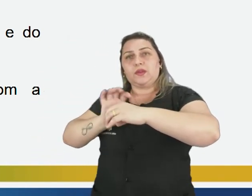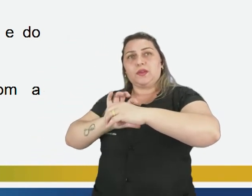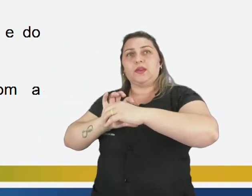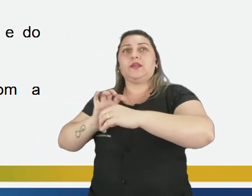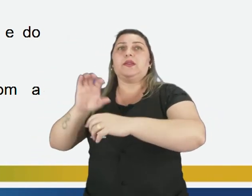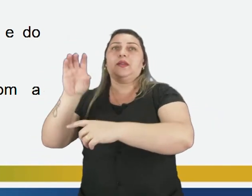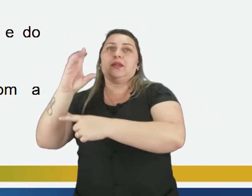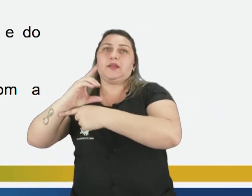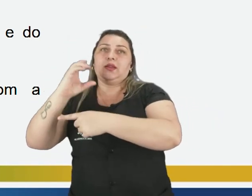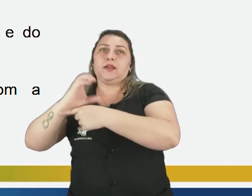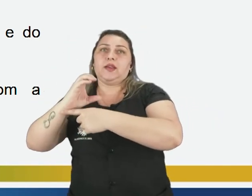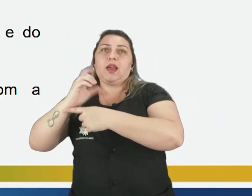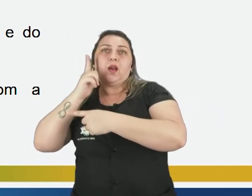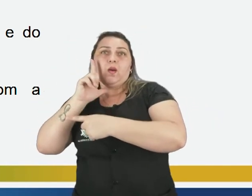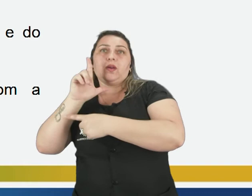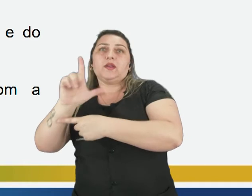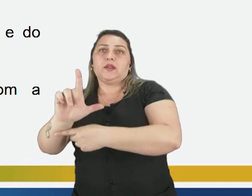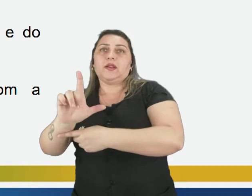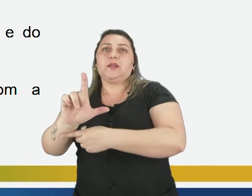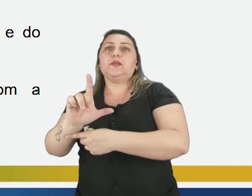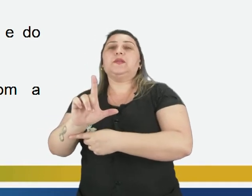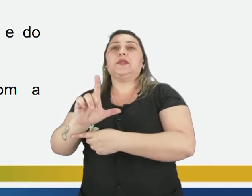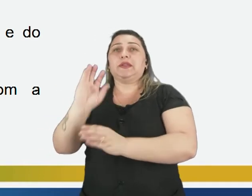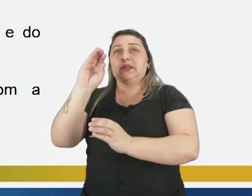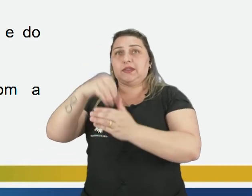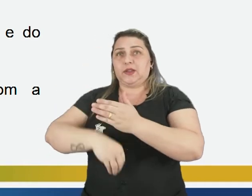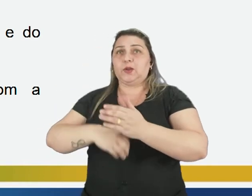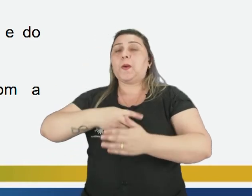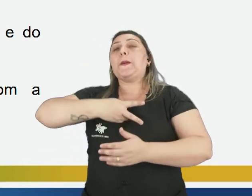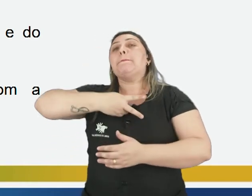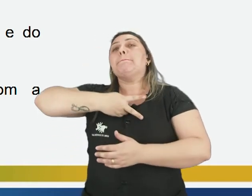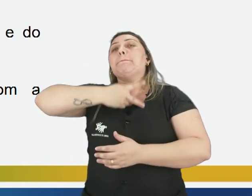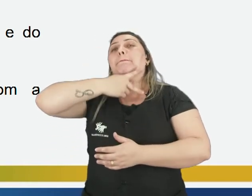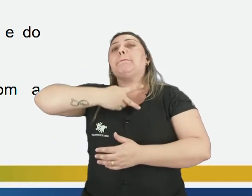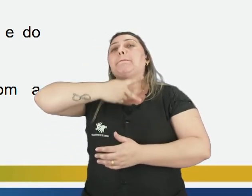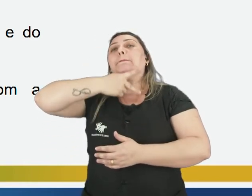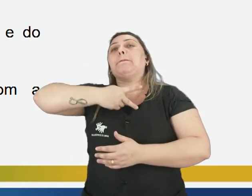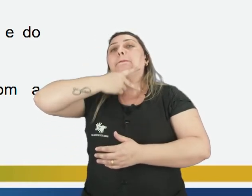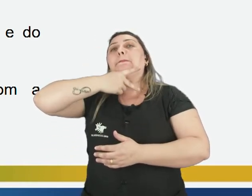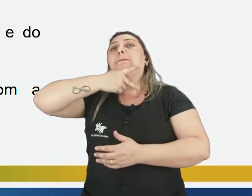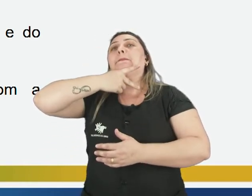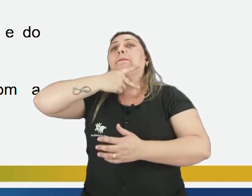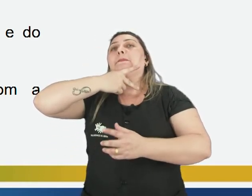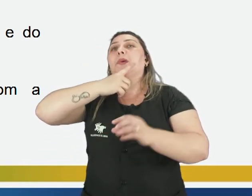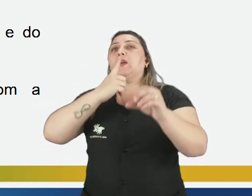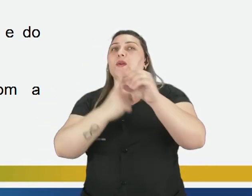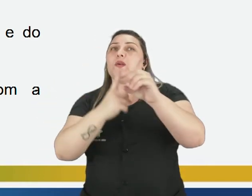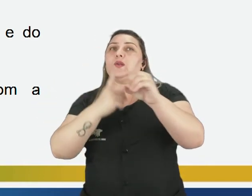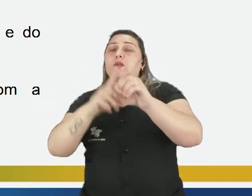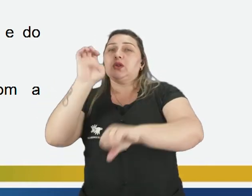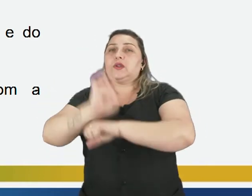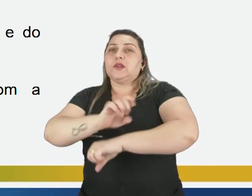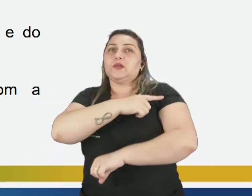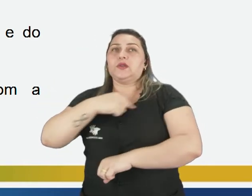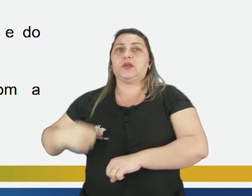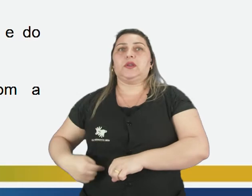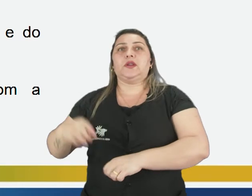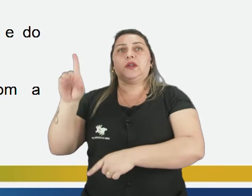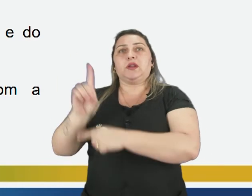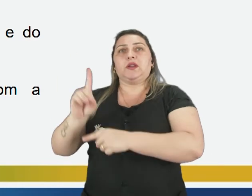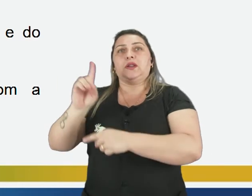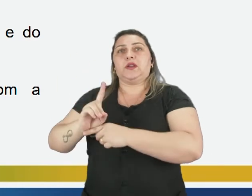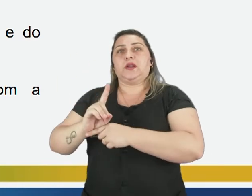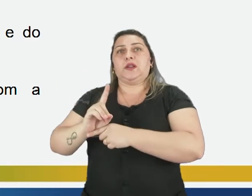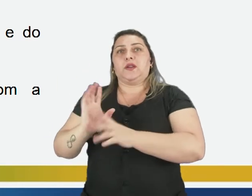Ocidente. Letra C. Reconquistar a hegemonia dentro do Partido Comunista e do Estado Chinês. E letra